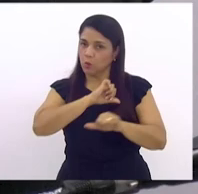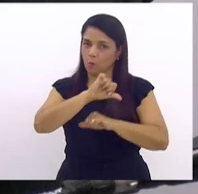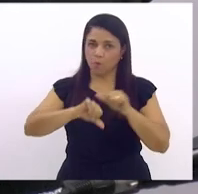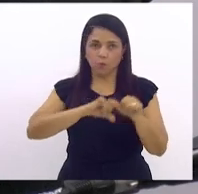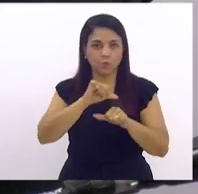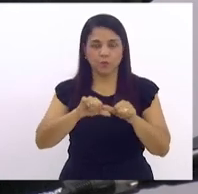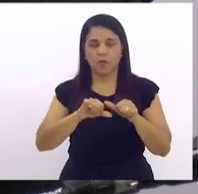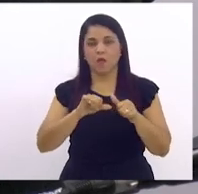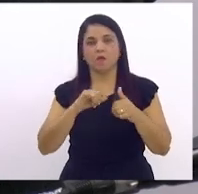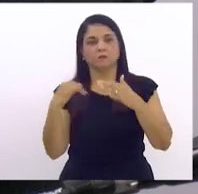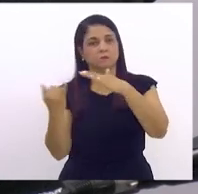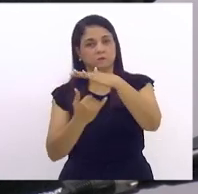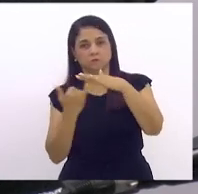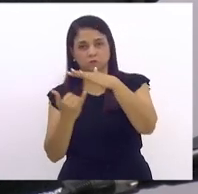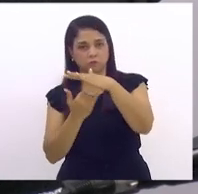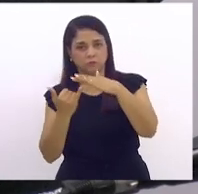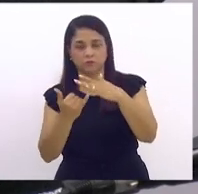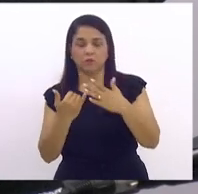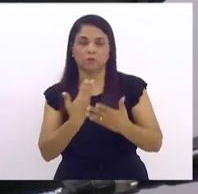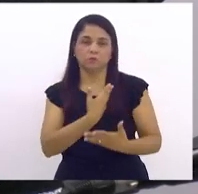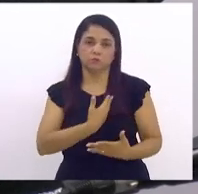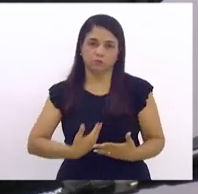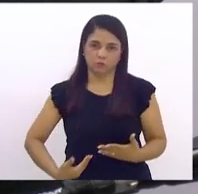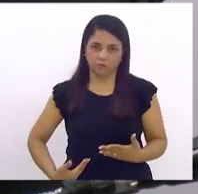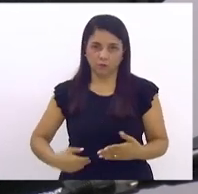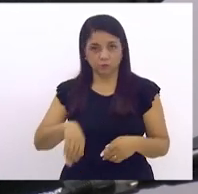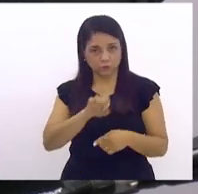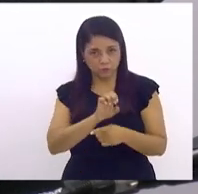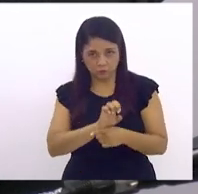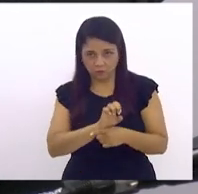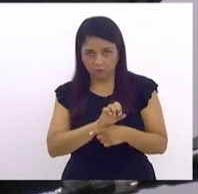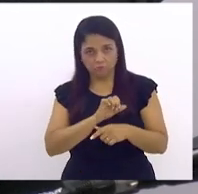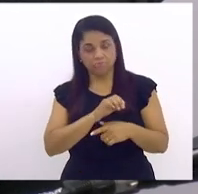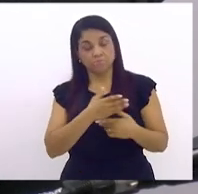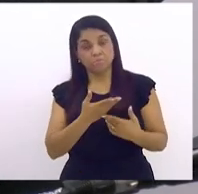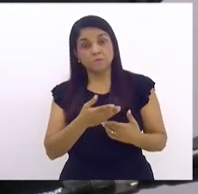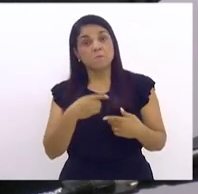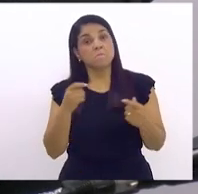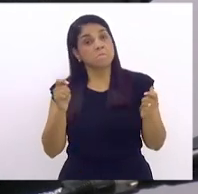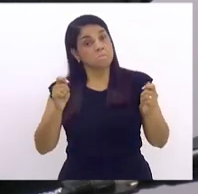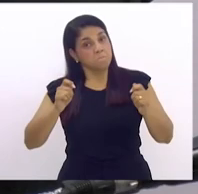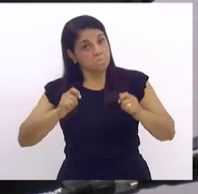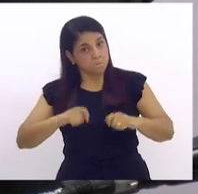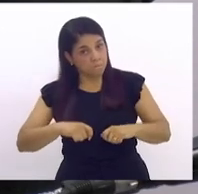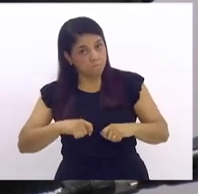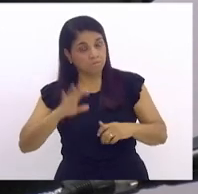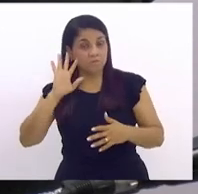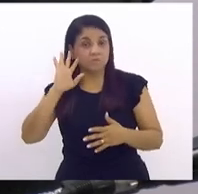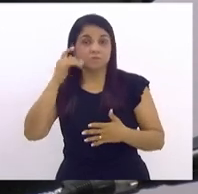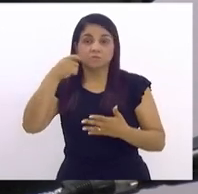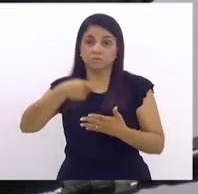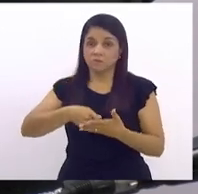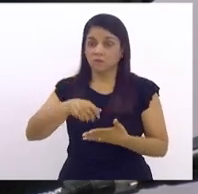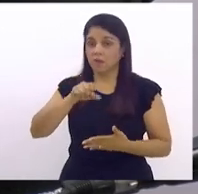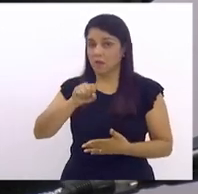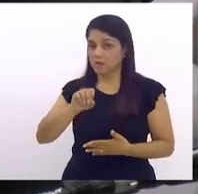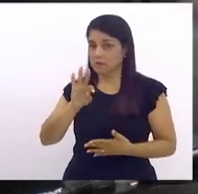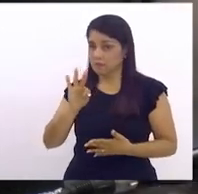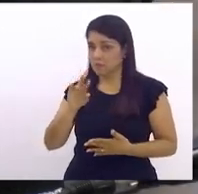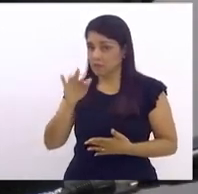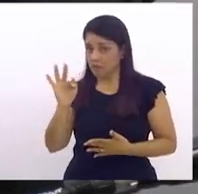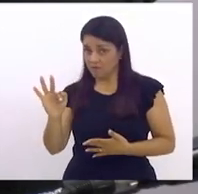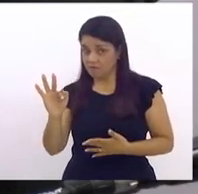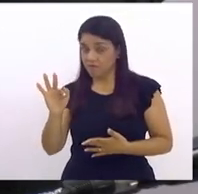dos poderes, dos órgãos do governo do Estado, mas podemos até, segundo a decisão do STF, falar